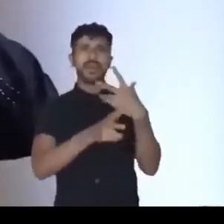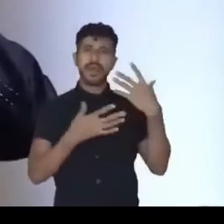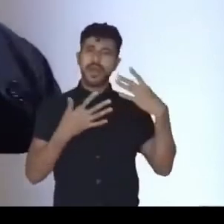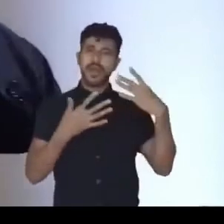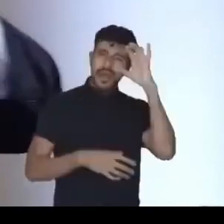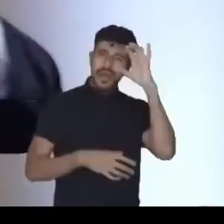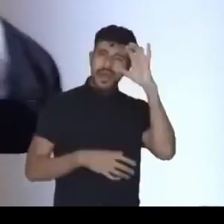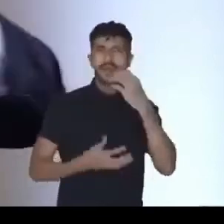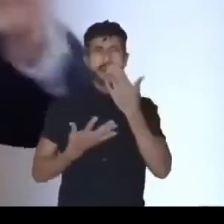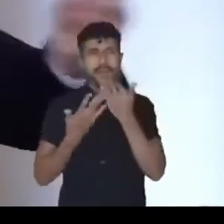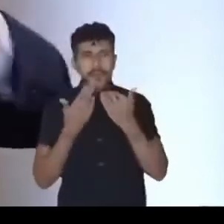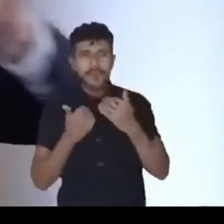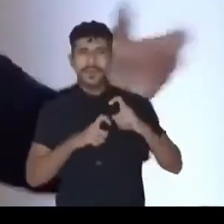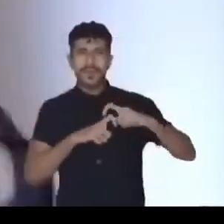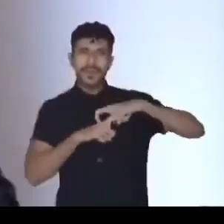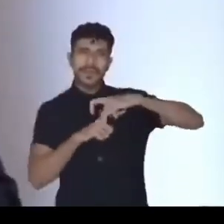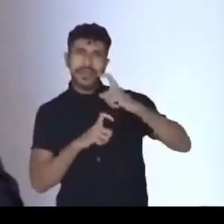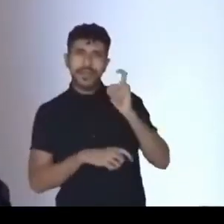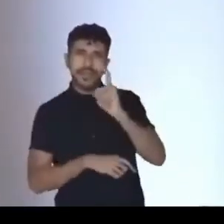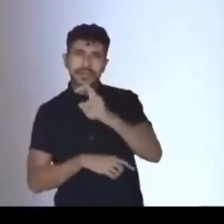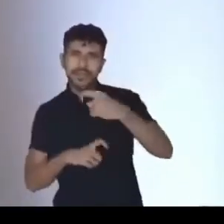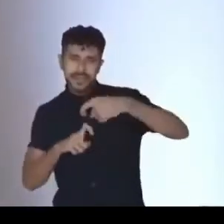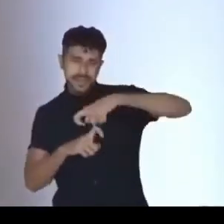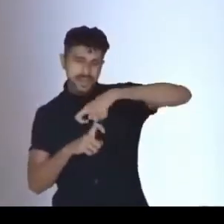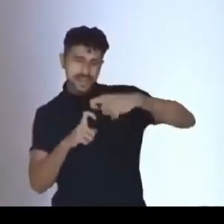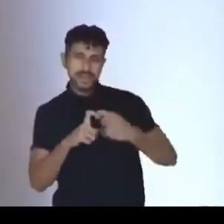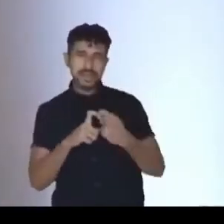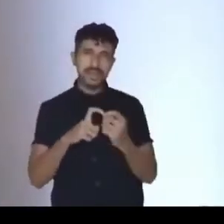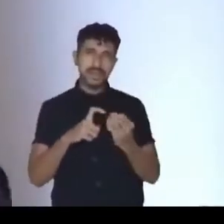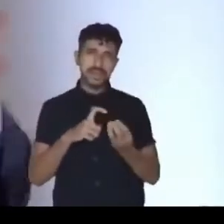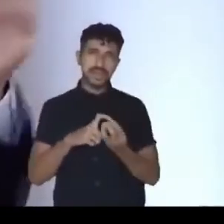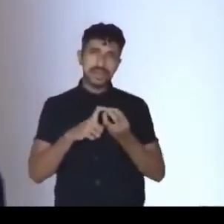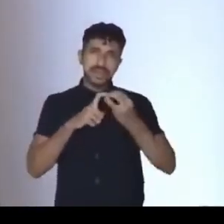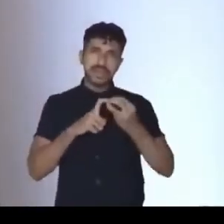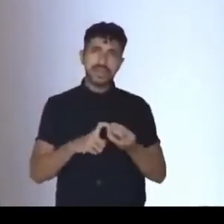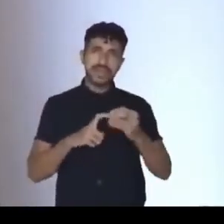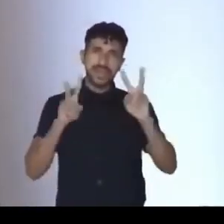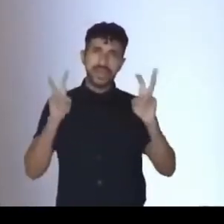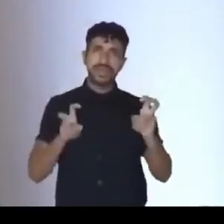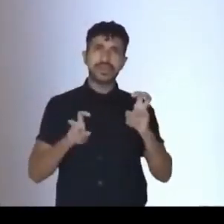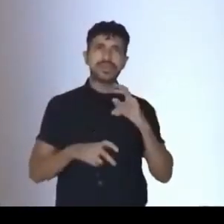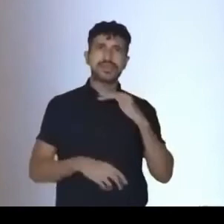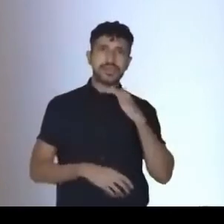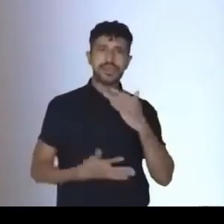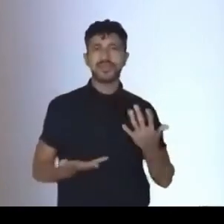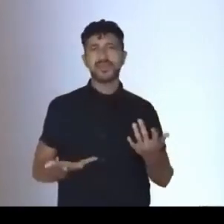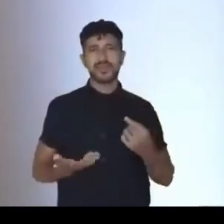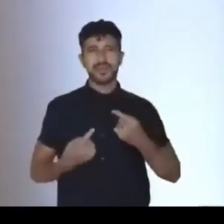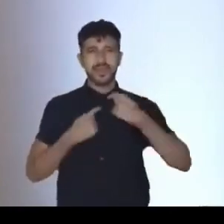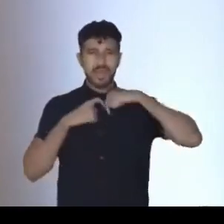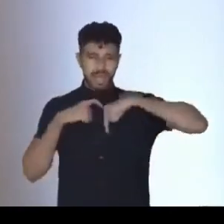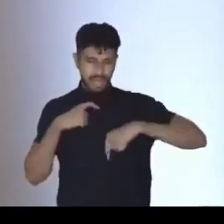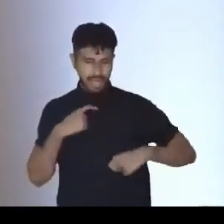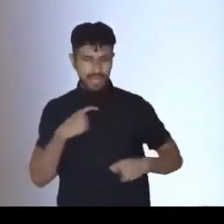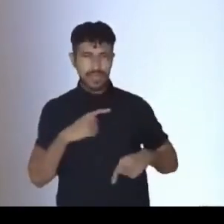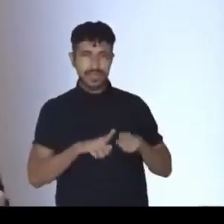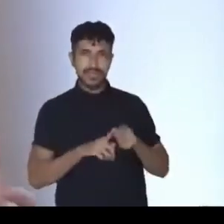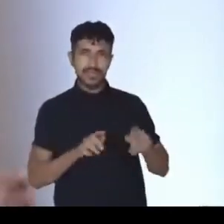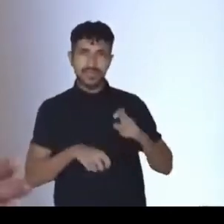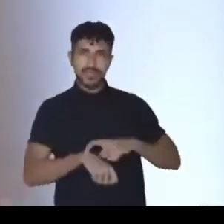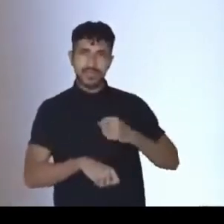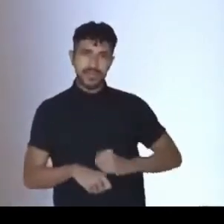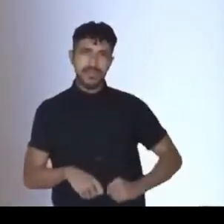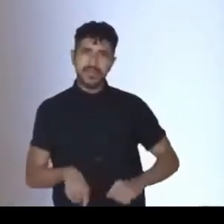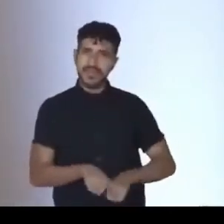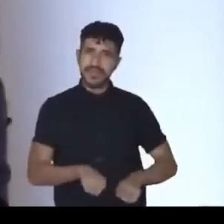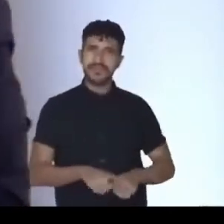aquela coisa que tem na cabeça, que é tua casca, aquilo machuca. Machuca na entrada e na saída. Sabe? Precisa tirar a casca